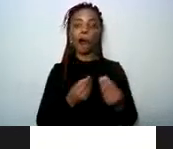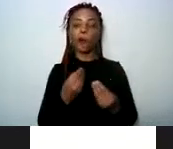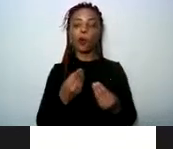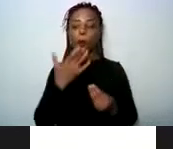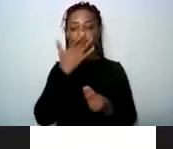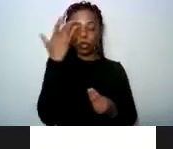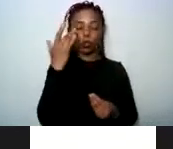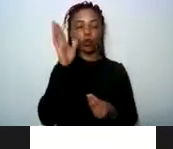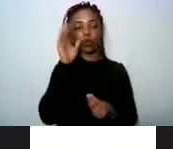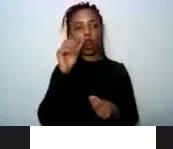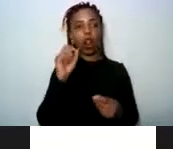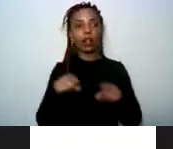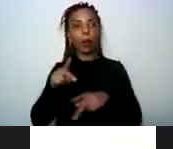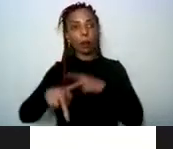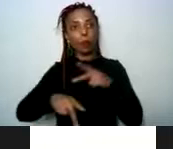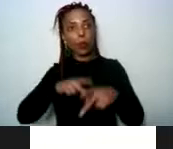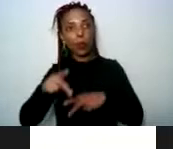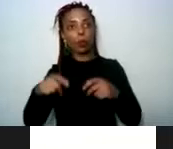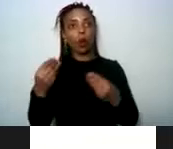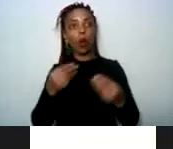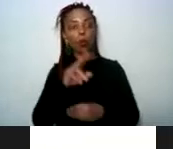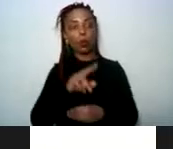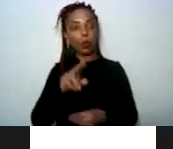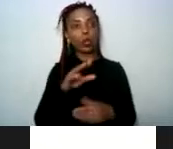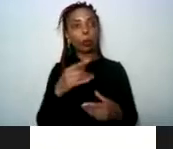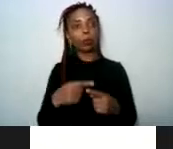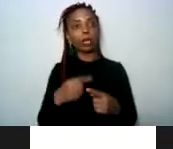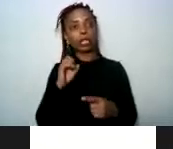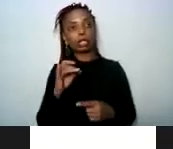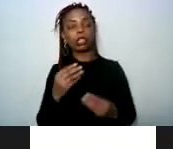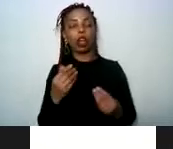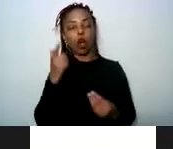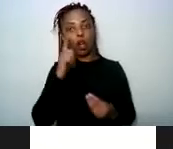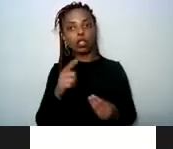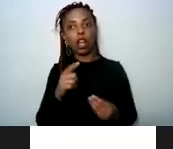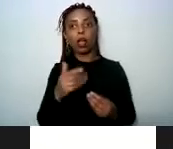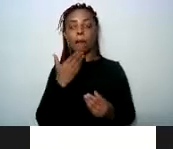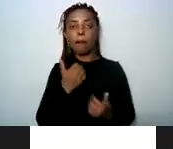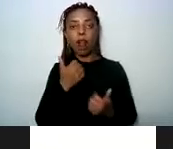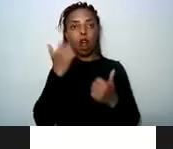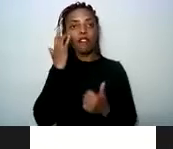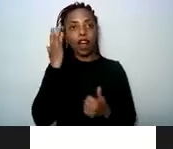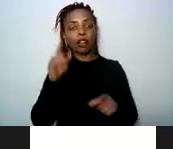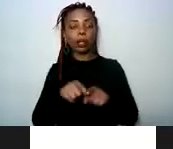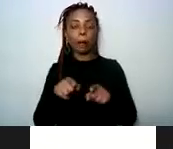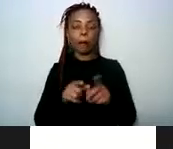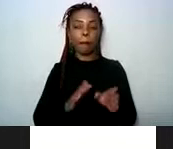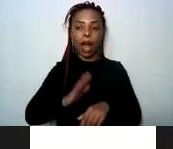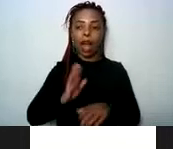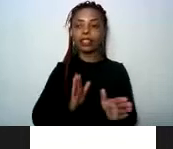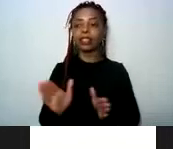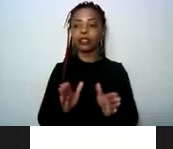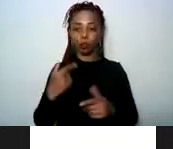o quanto era fácil e acessível utilizar esse edifício. Esse edifício que a gente vê, essa planta, e a gente consegue entender